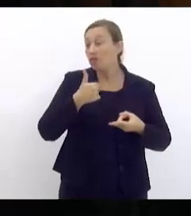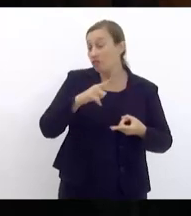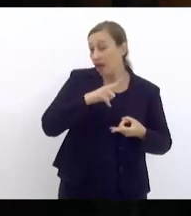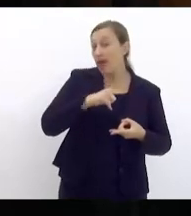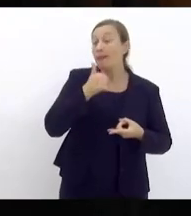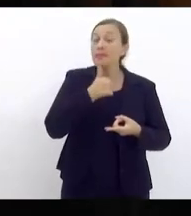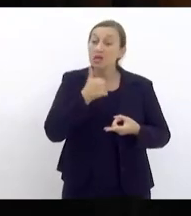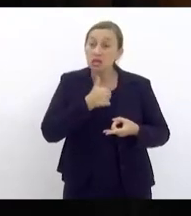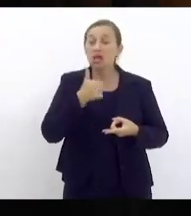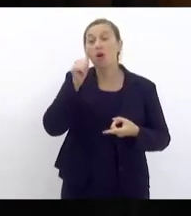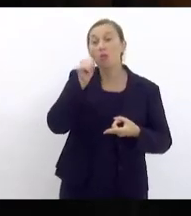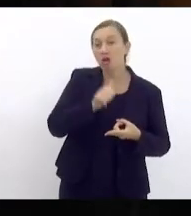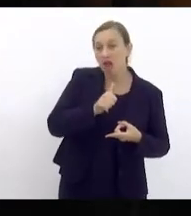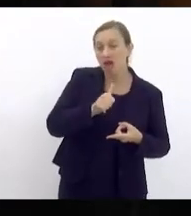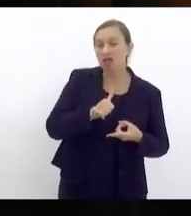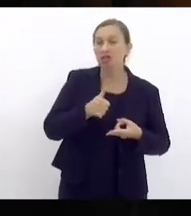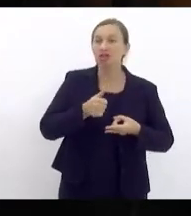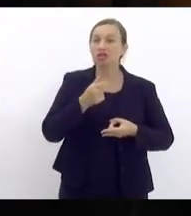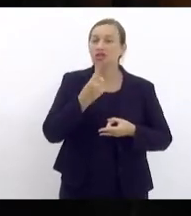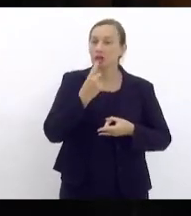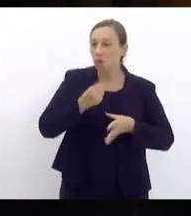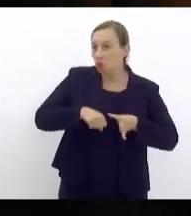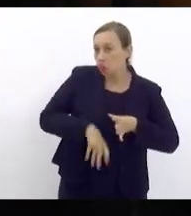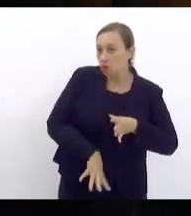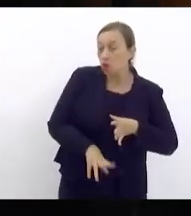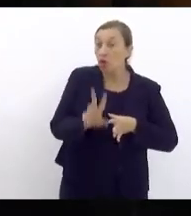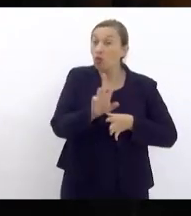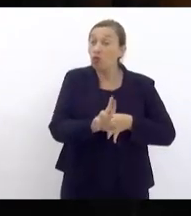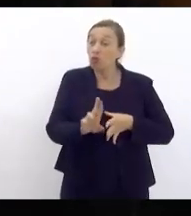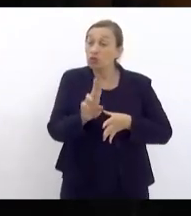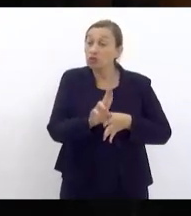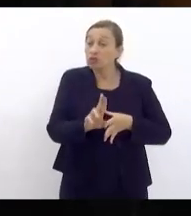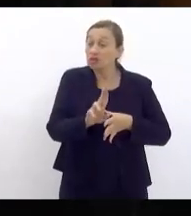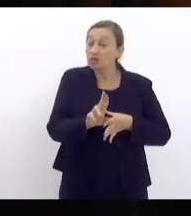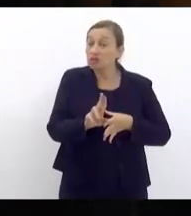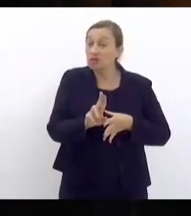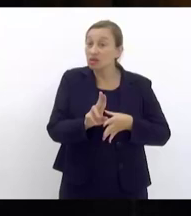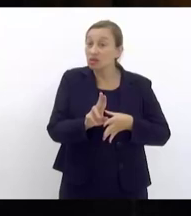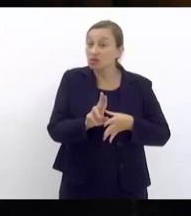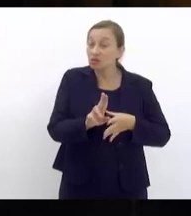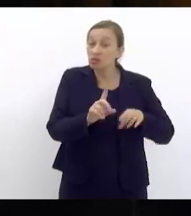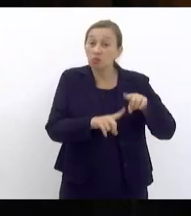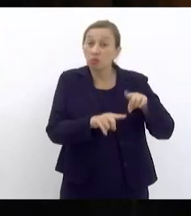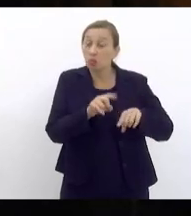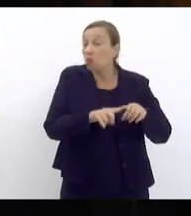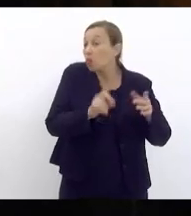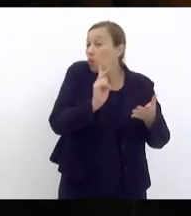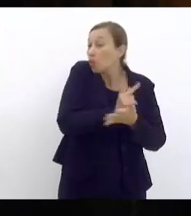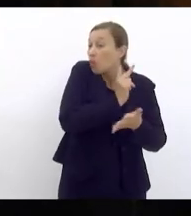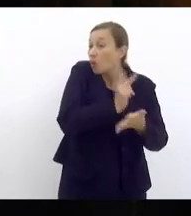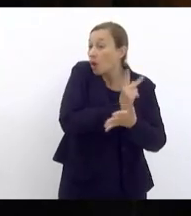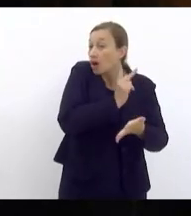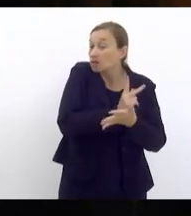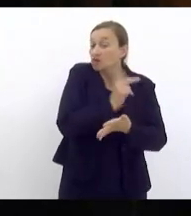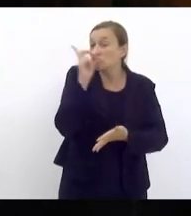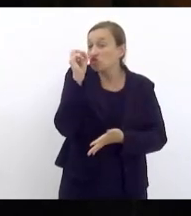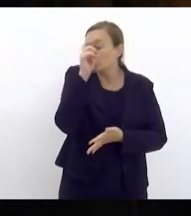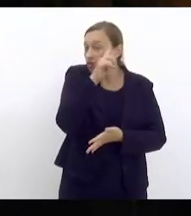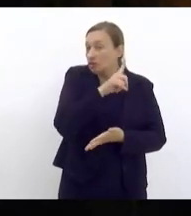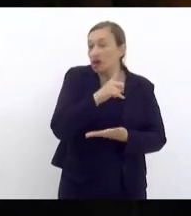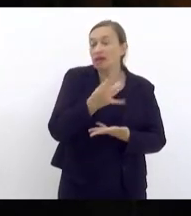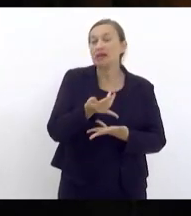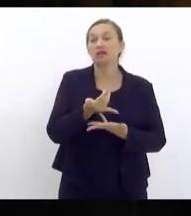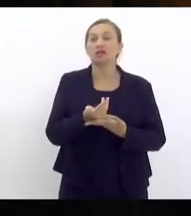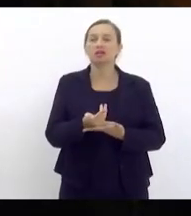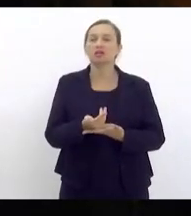pessoas que menstruam utilizando o métodos incorretos para sanar sua dificuldade inclusive